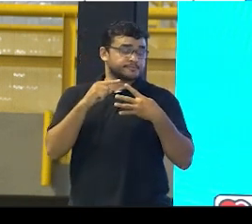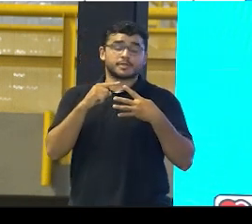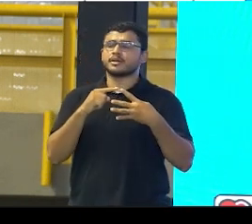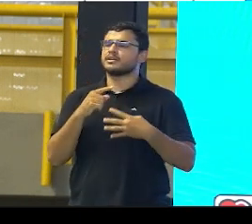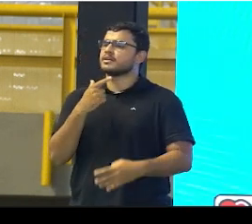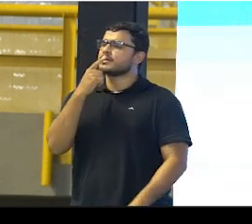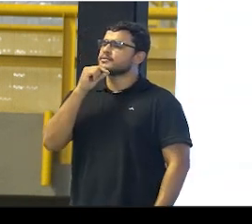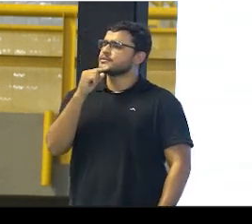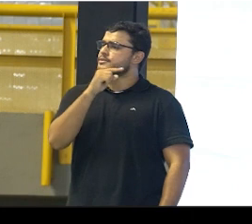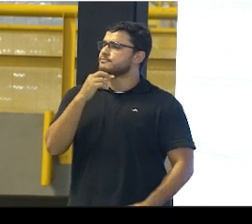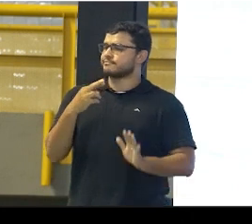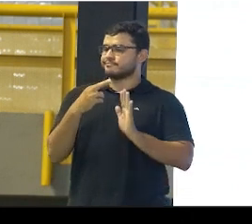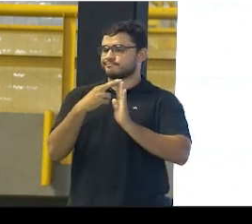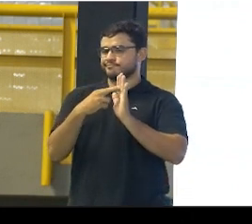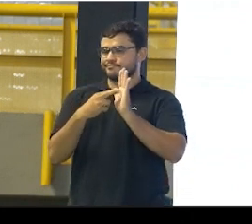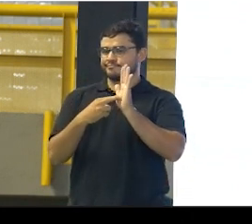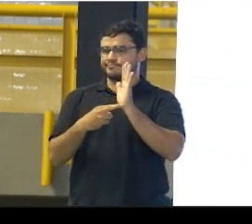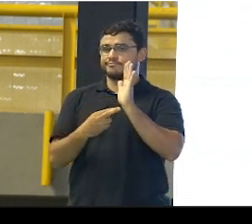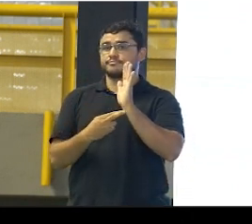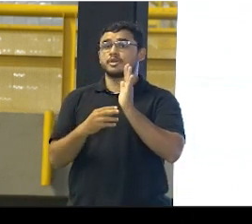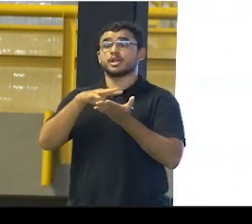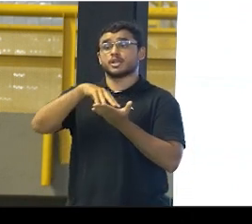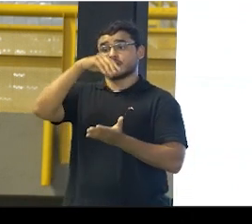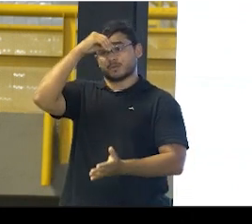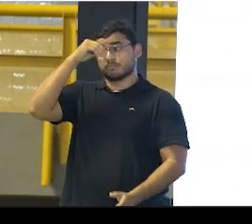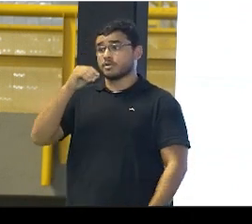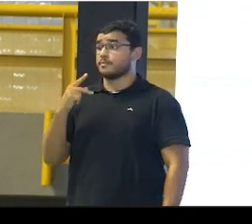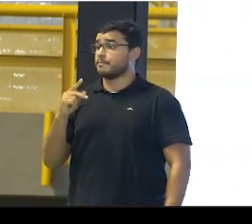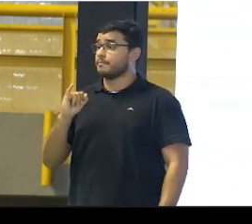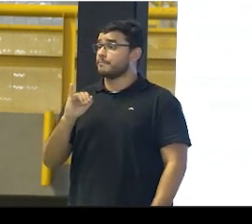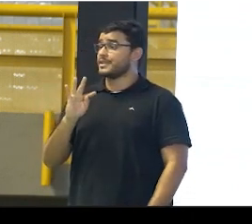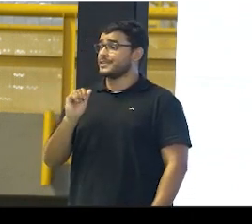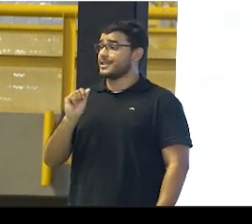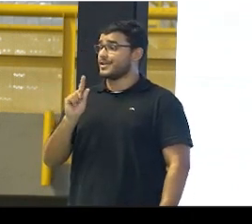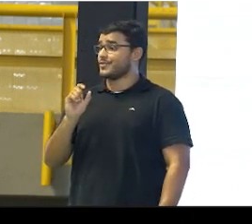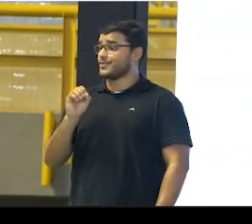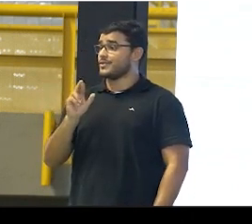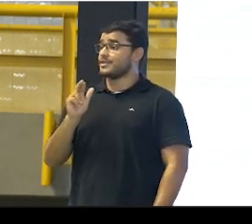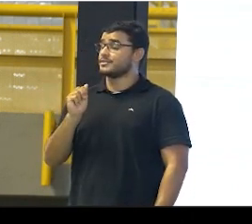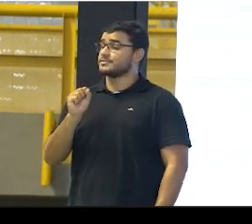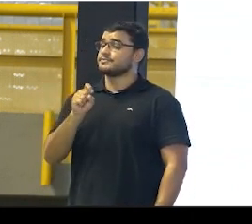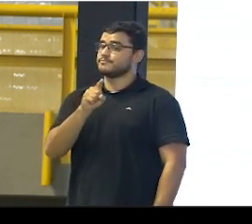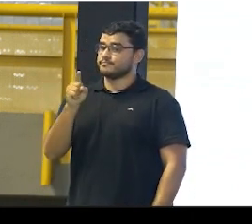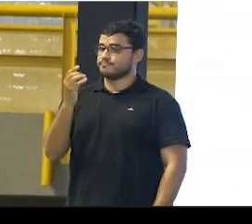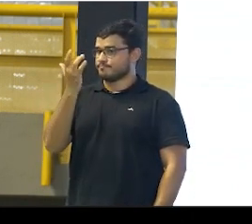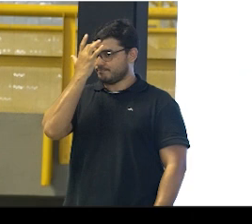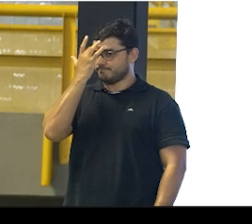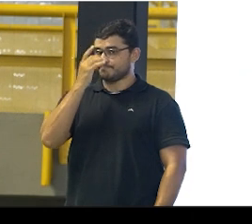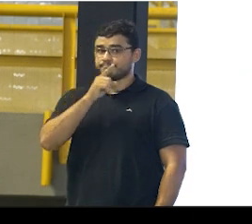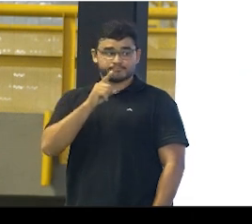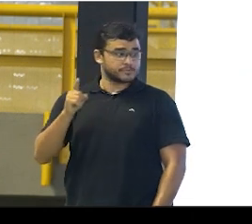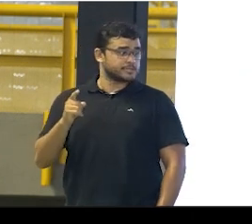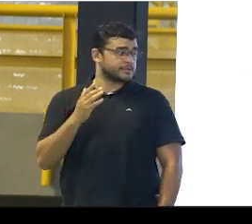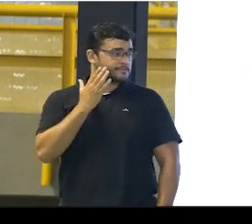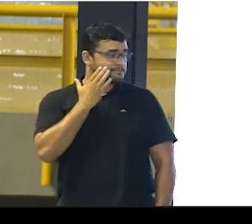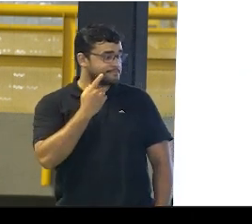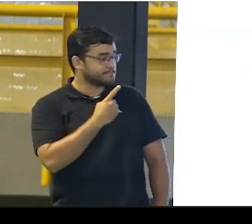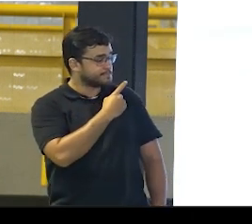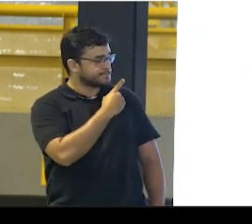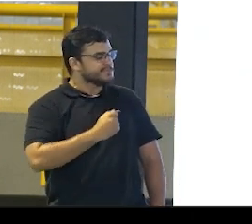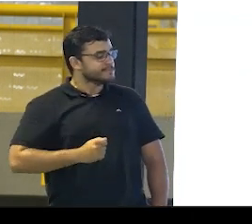de Pitágoras, Pitágoras criou uma relação, gente, que você vai usar na prova do Enem desse